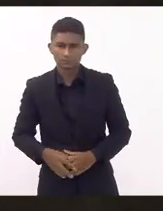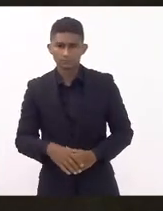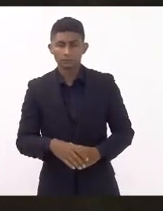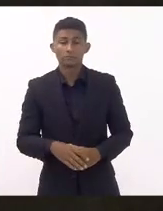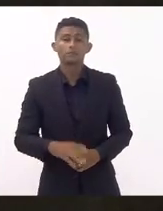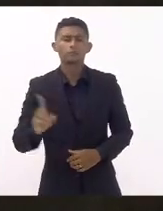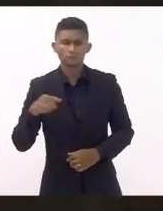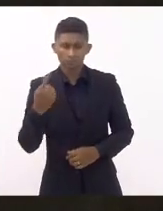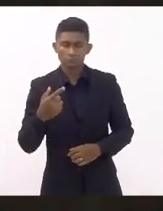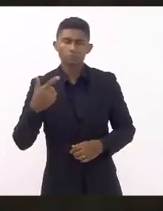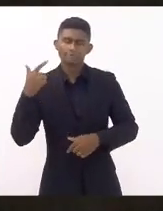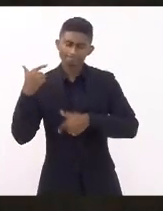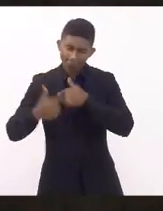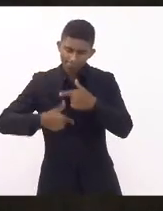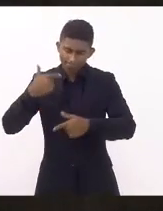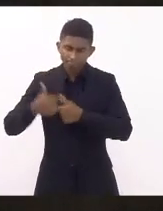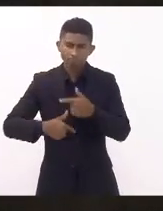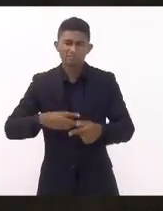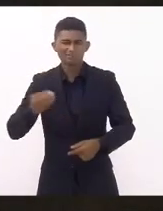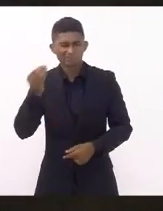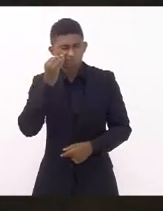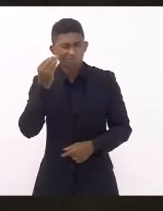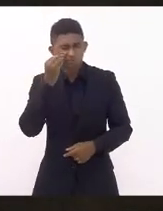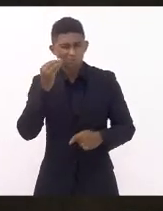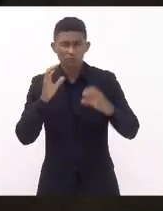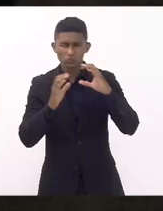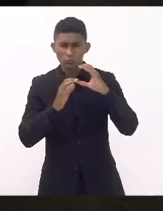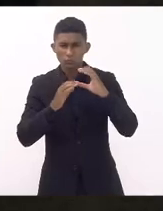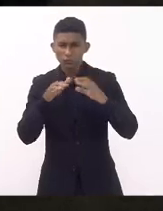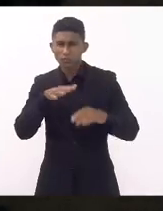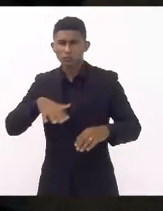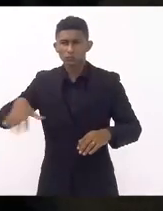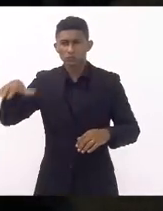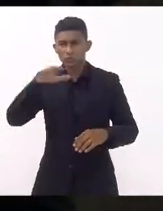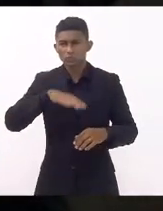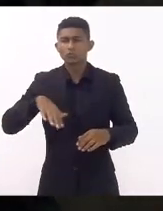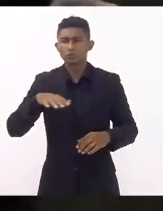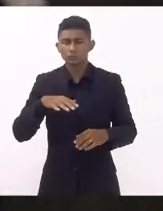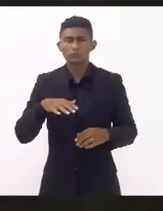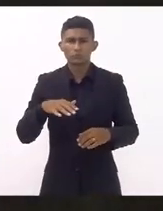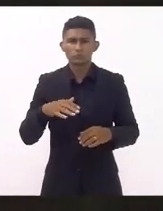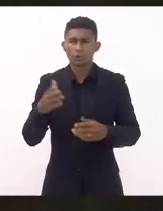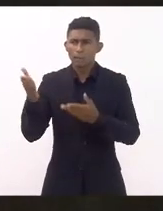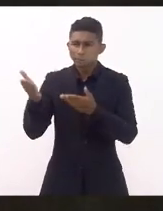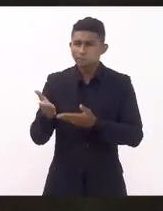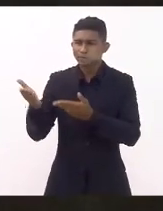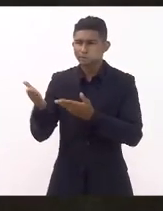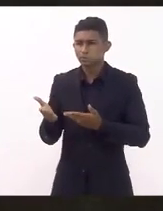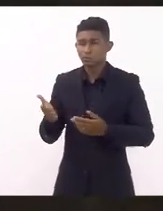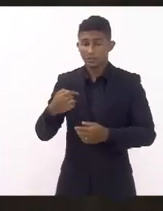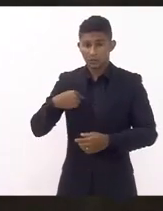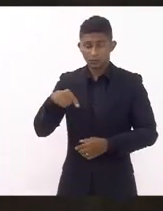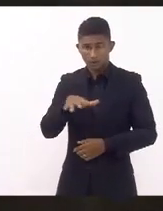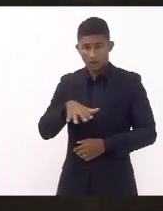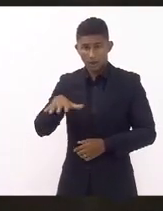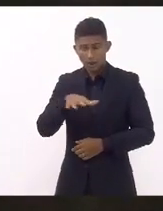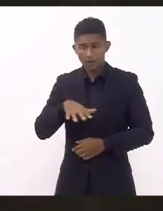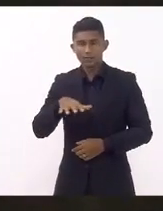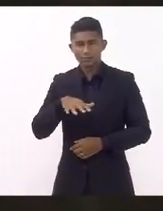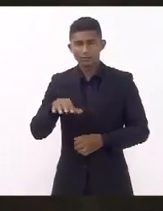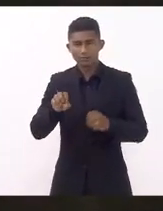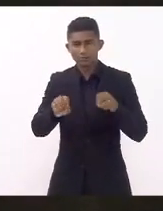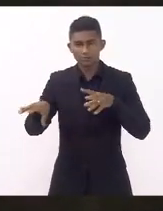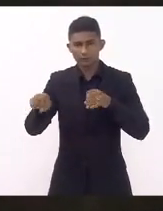tem trabalhado, tem defendido a convocação de todos os concursados. A área que eu atuo mais diretamente, que é a educação, de 2011 para